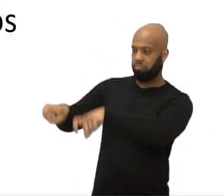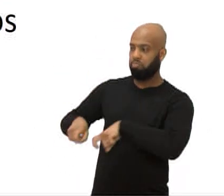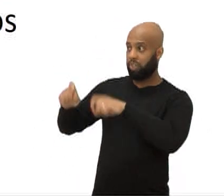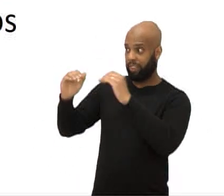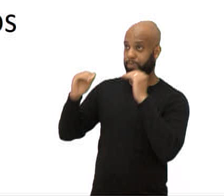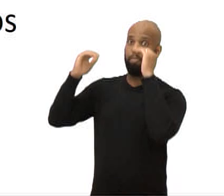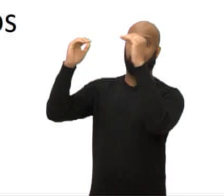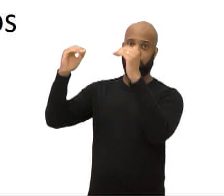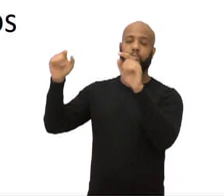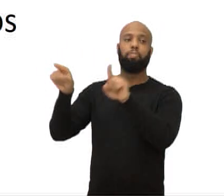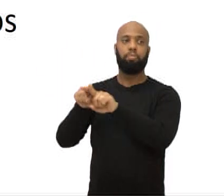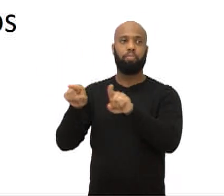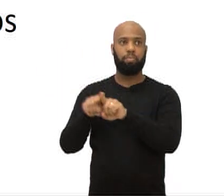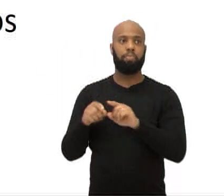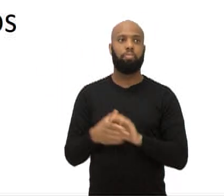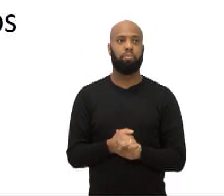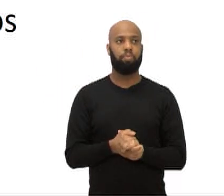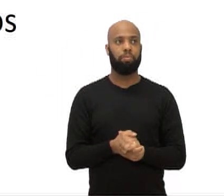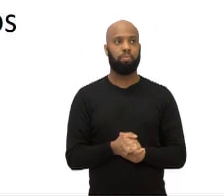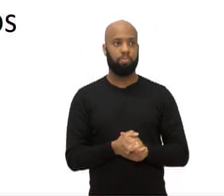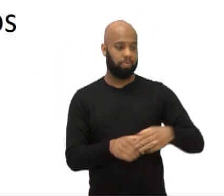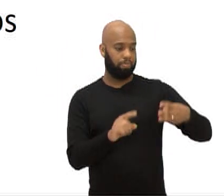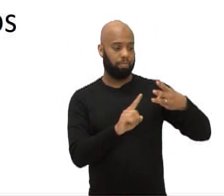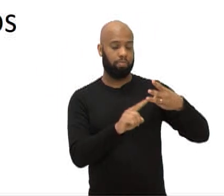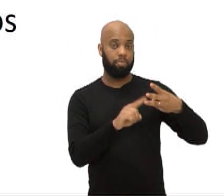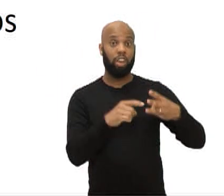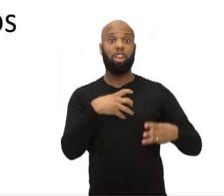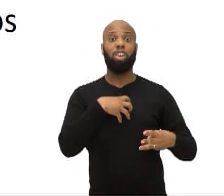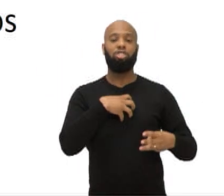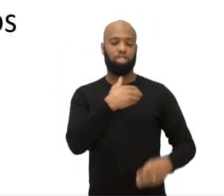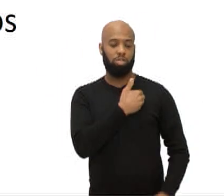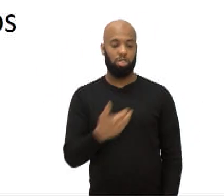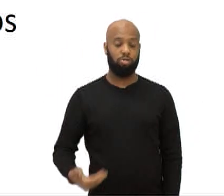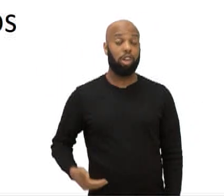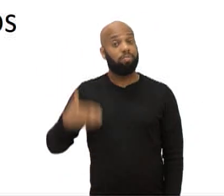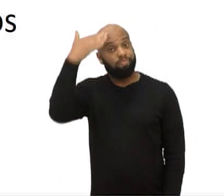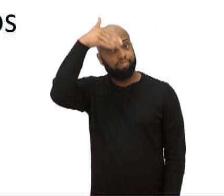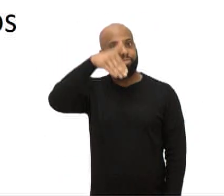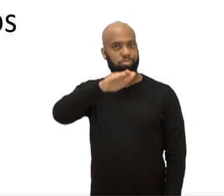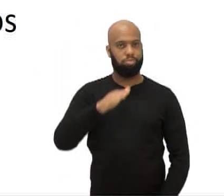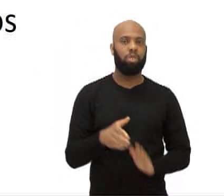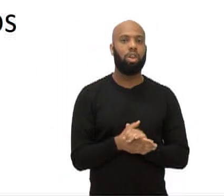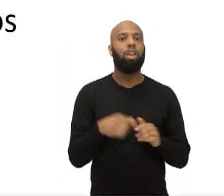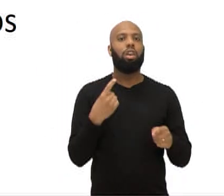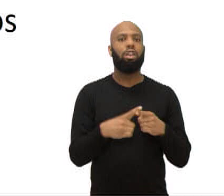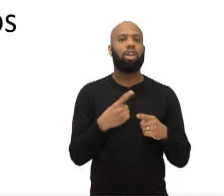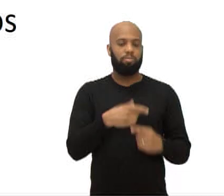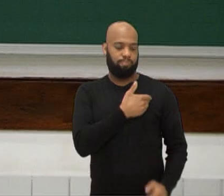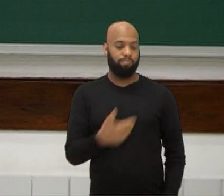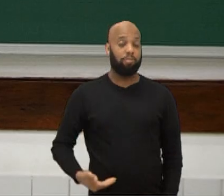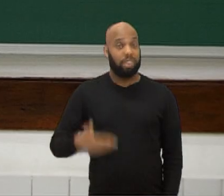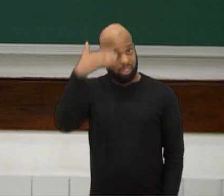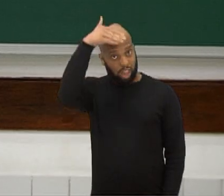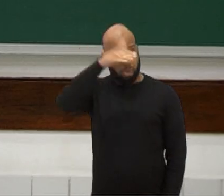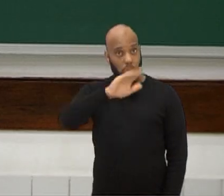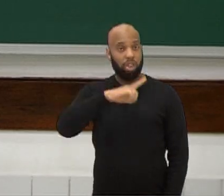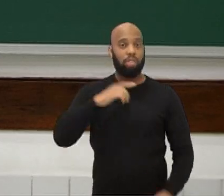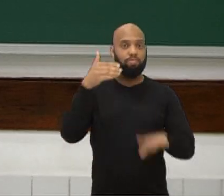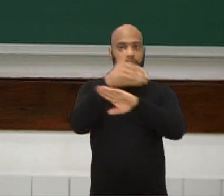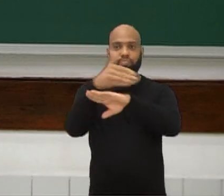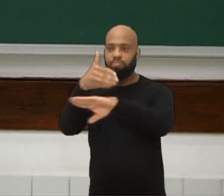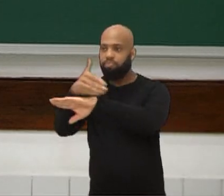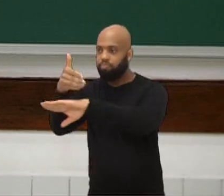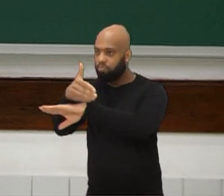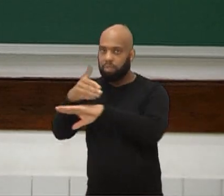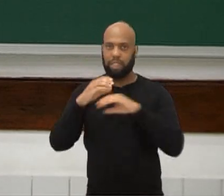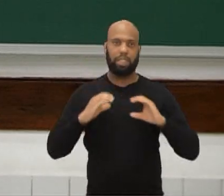E também estabelecer um governo republicano. Por quê? Porque um governo republicano ele permite a participação